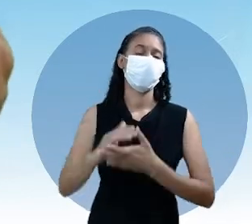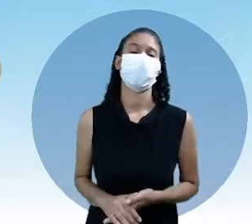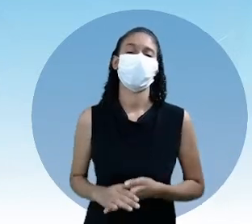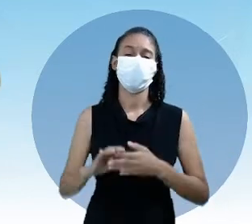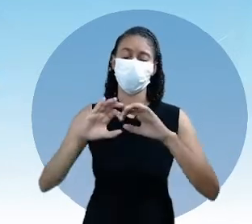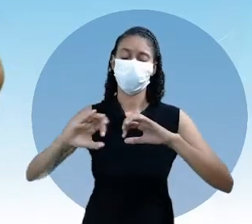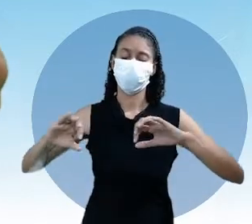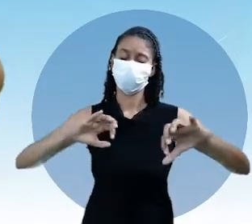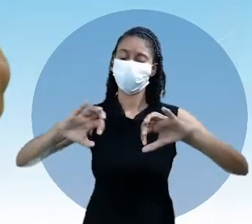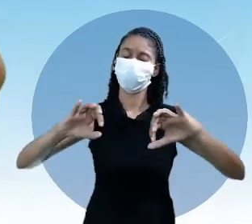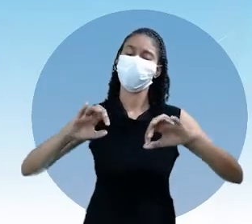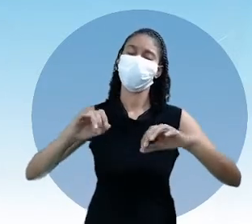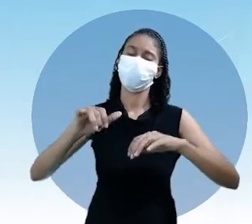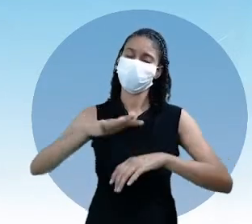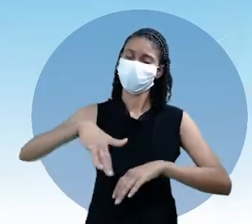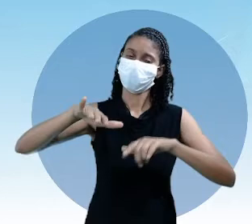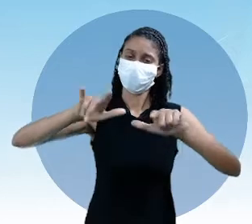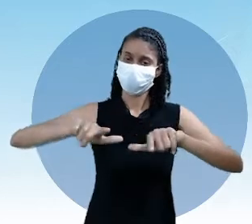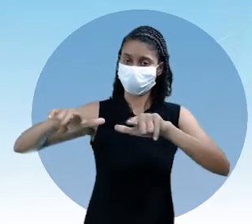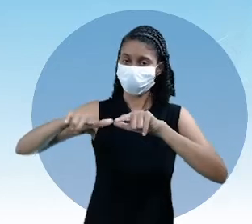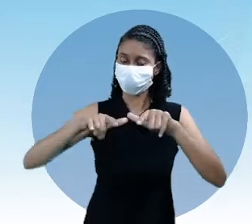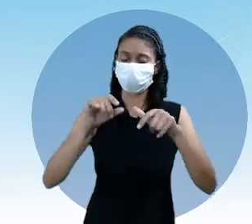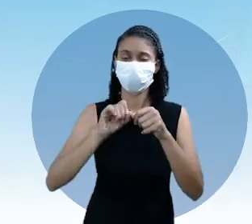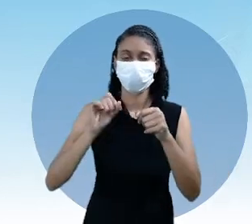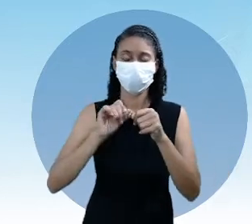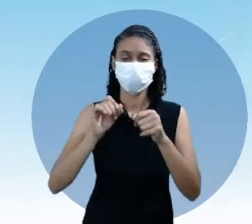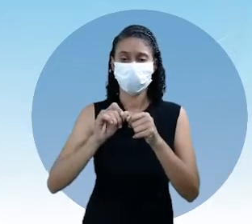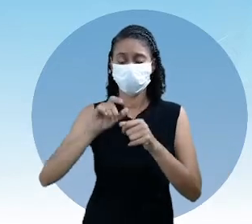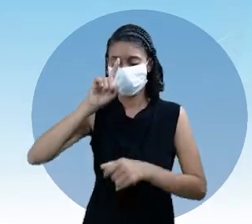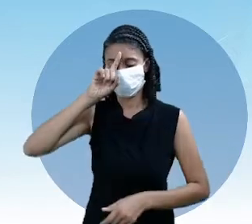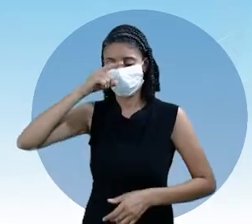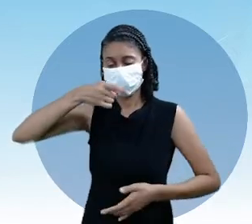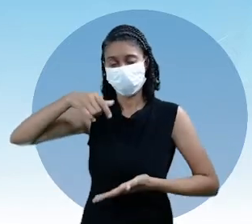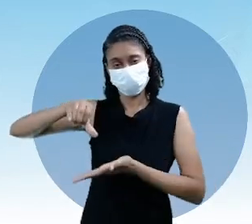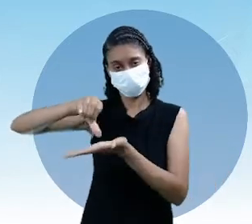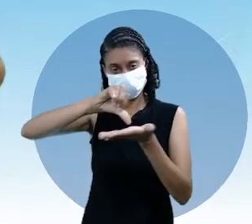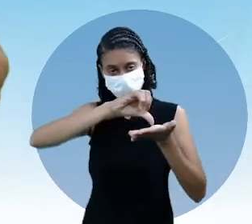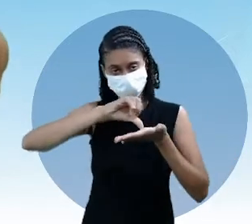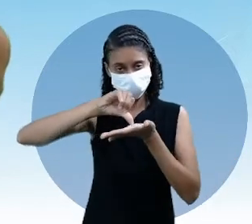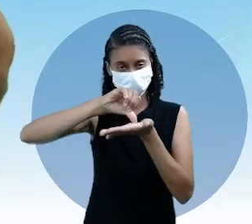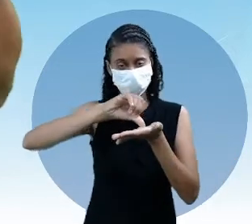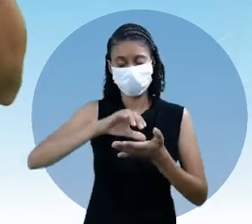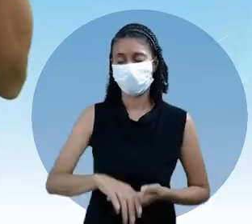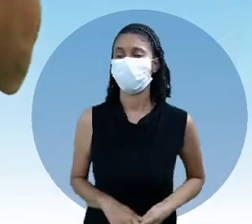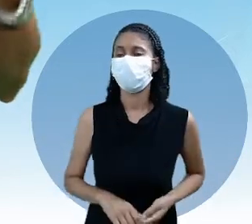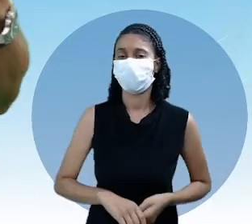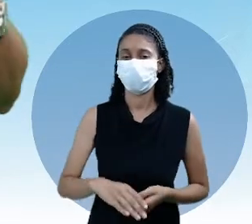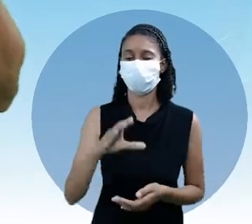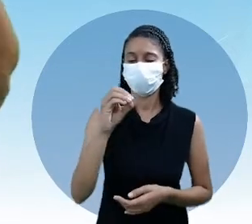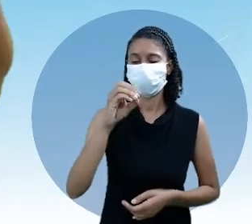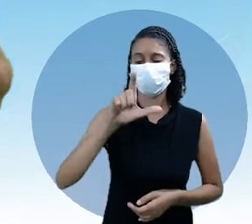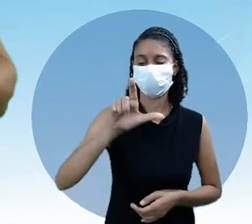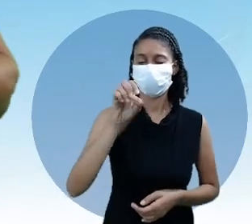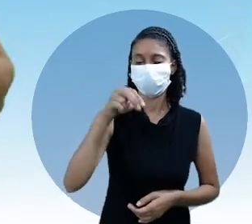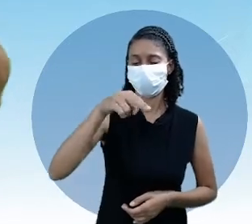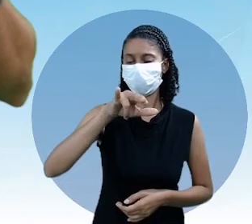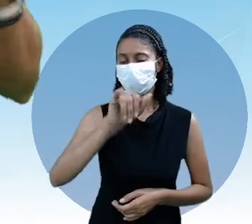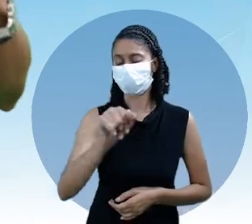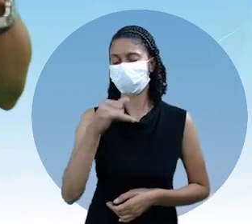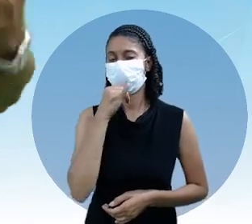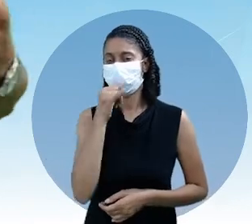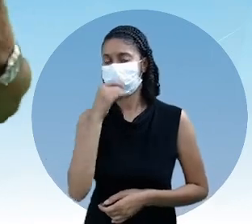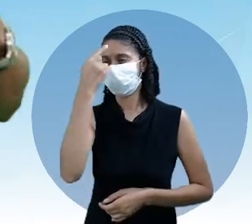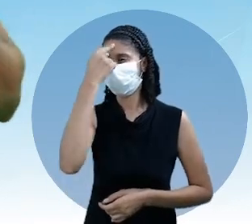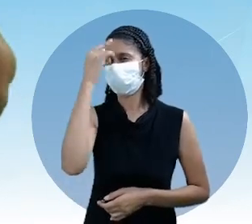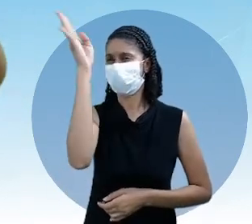fragmentação territorial que vai ser imposta, né, pelos domínios coloniais. Então, por exemplo, quando a gente pensa, né, no Brasil colonial, a gente